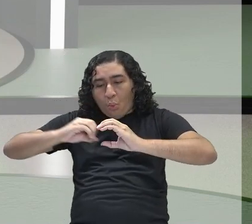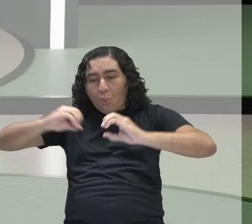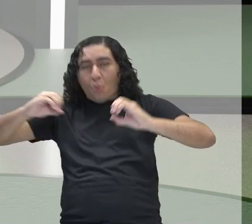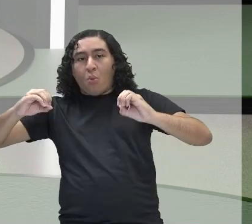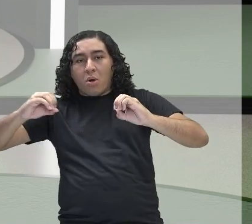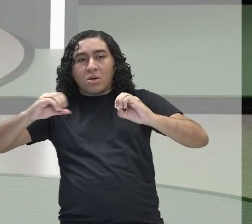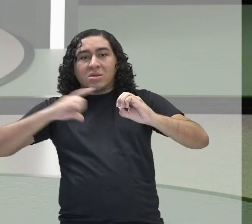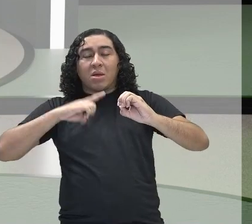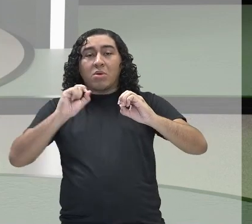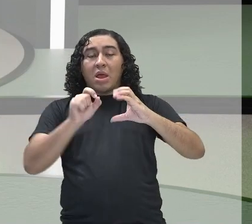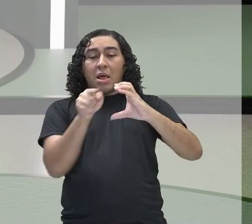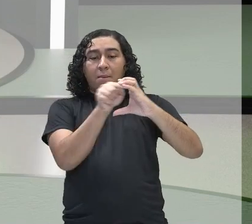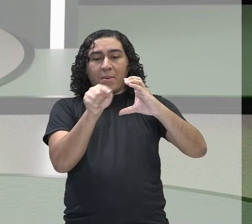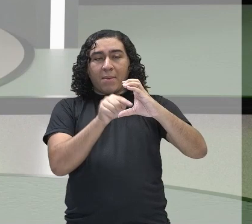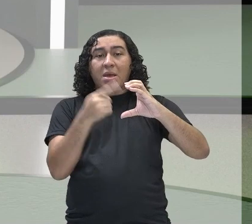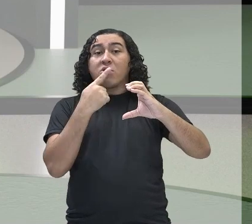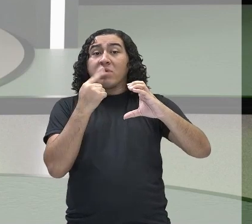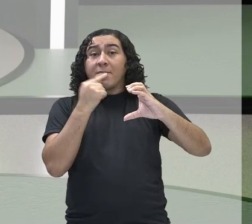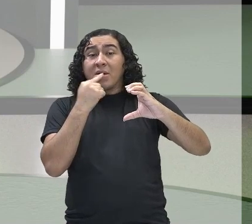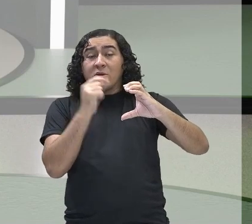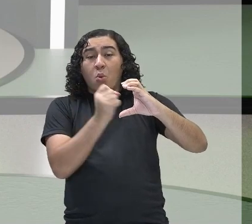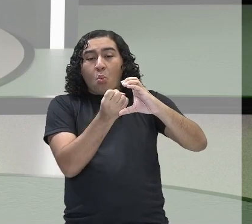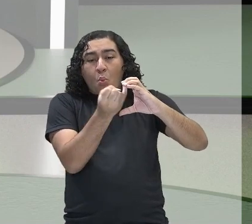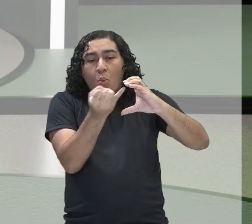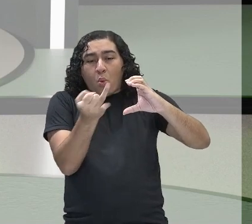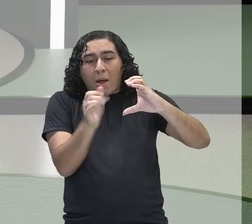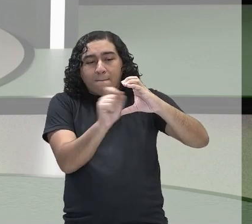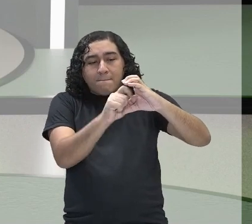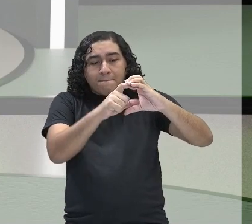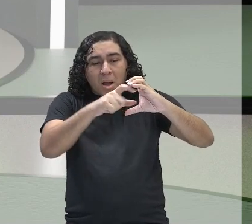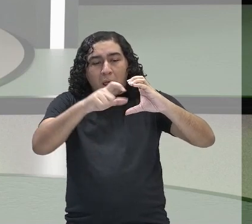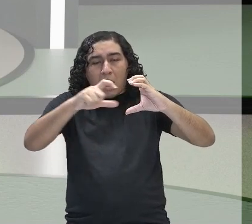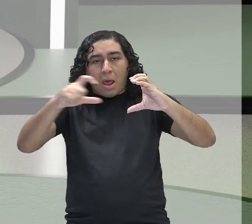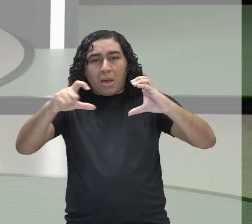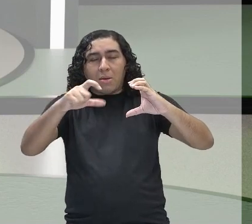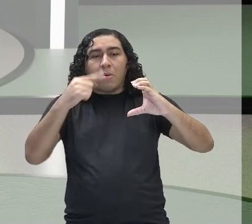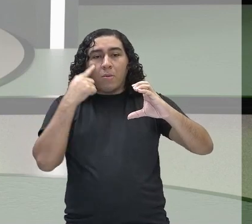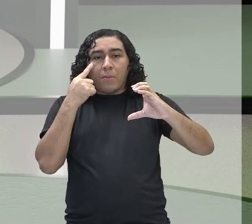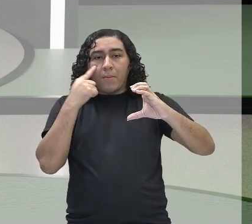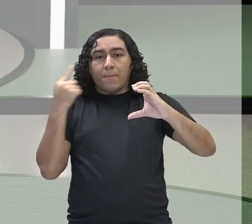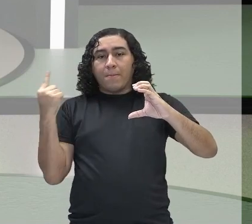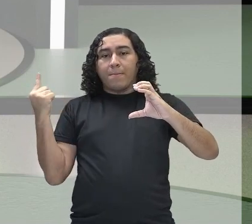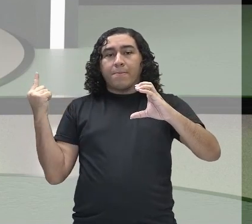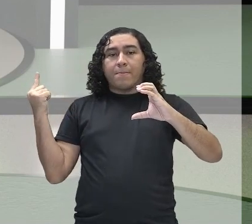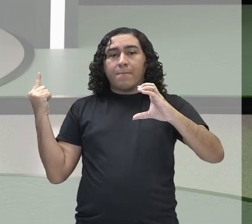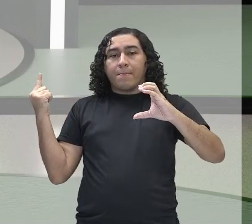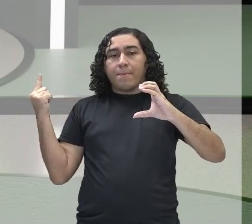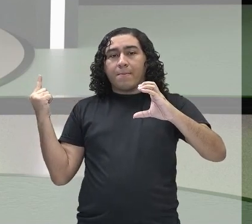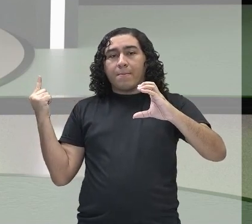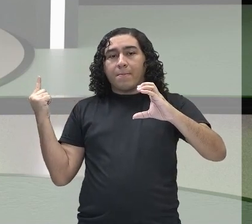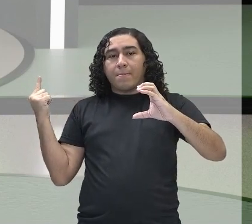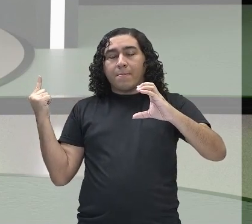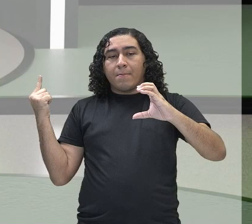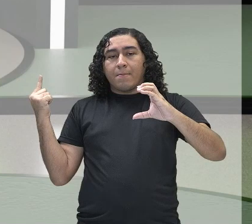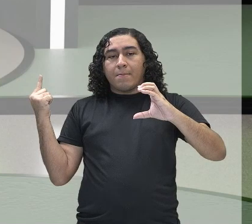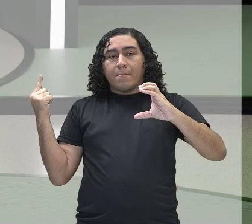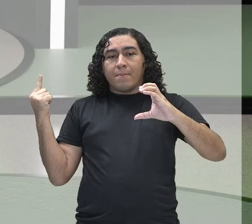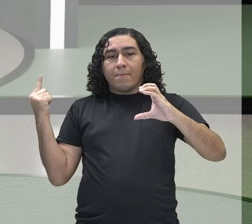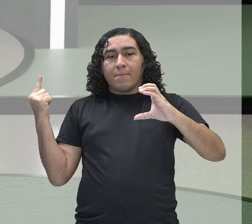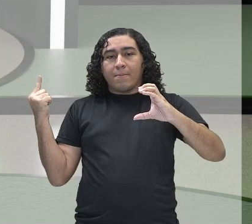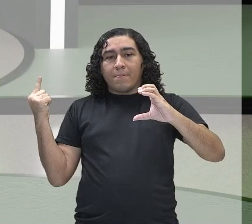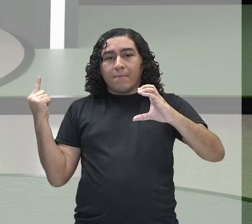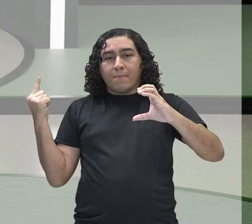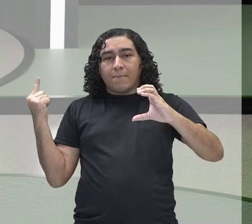vai aumentar o seu material genético né então a gente vai observar que ela vai aumentar o material genético vamos